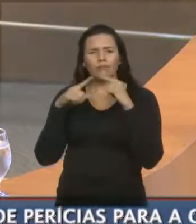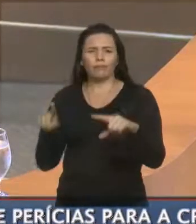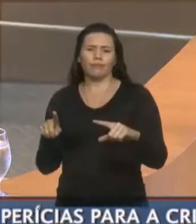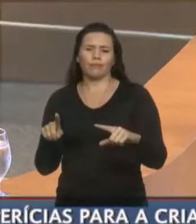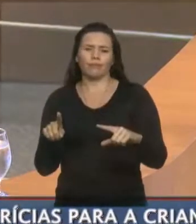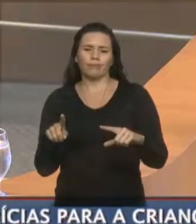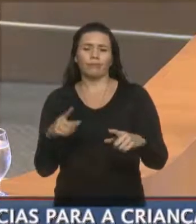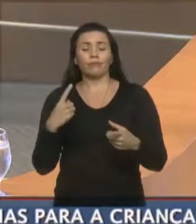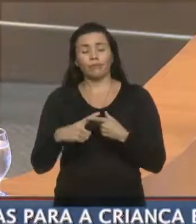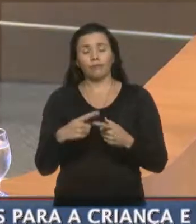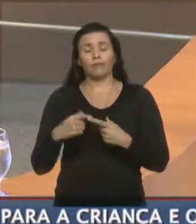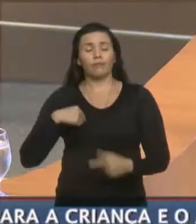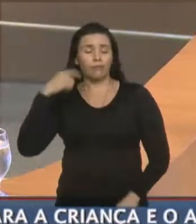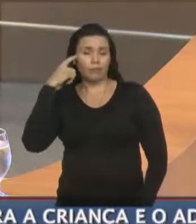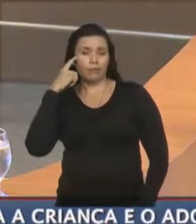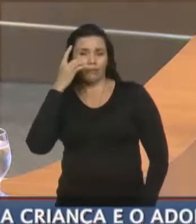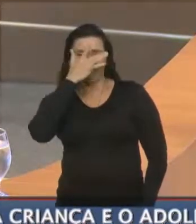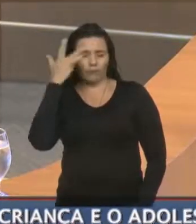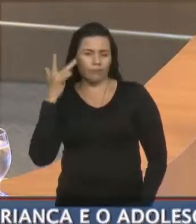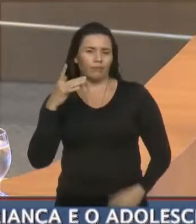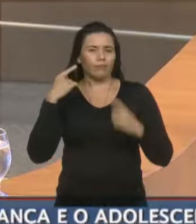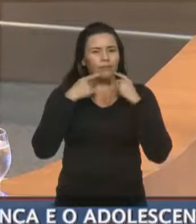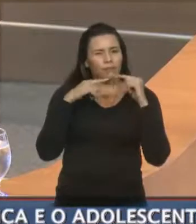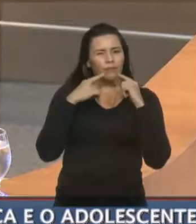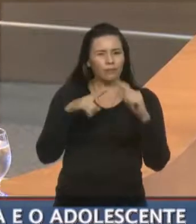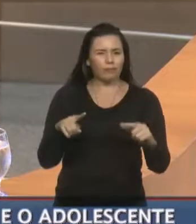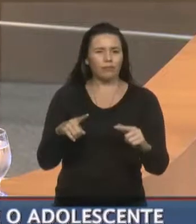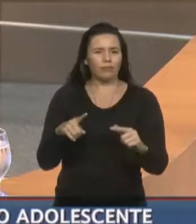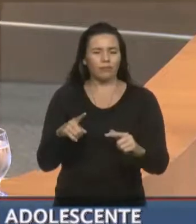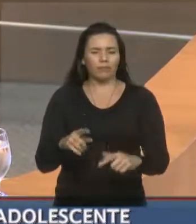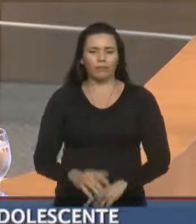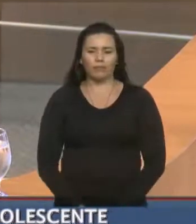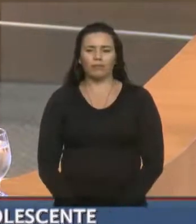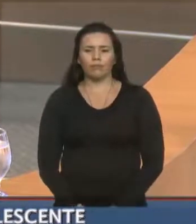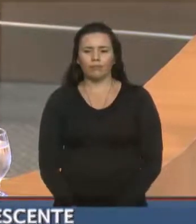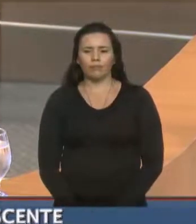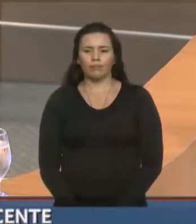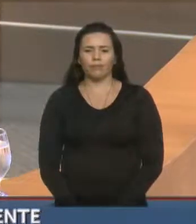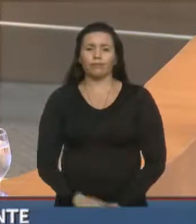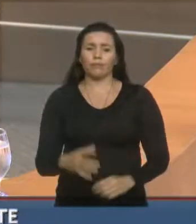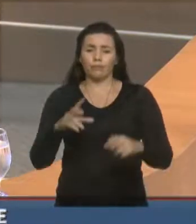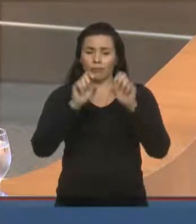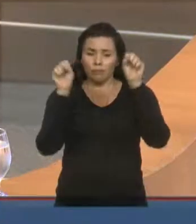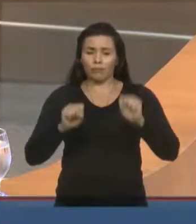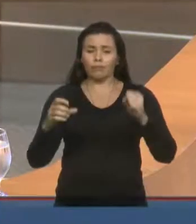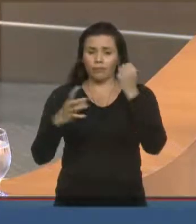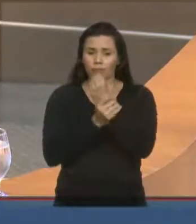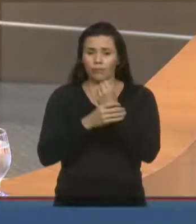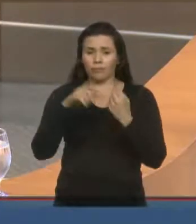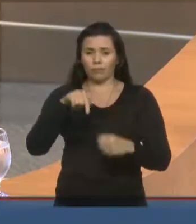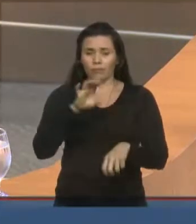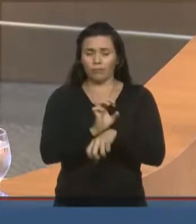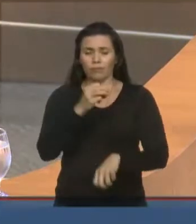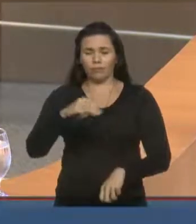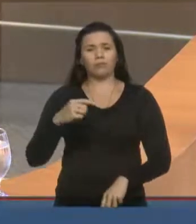pessoas que criticam o sistema de segurança, que avançou muito no combate ao